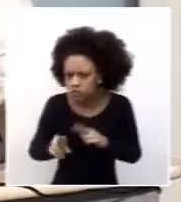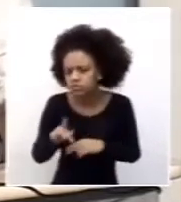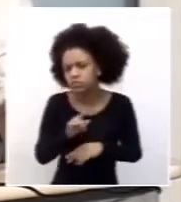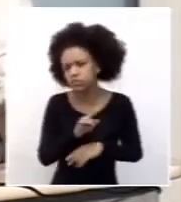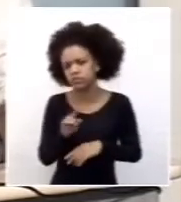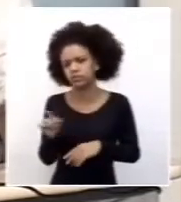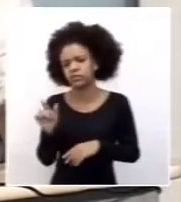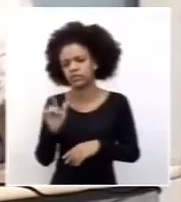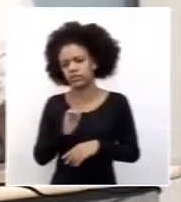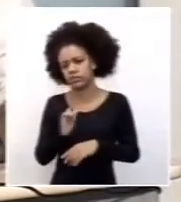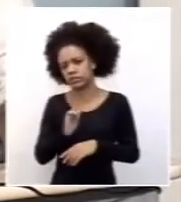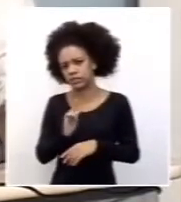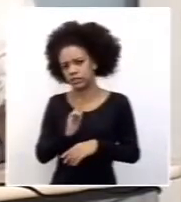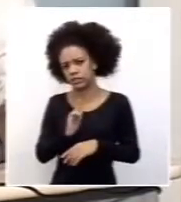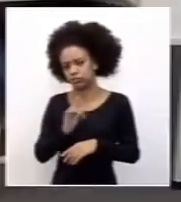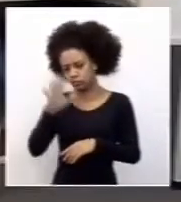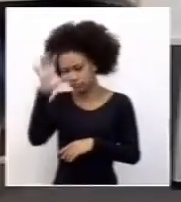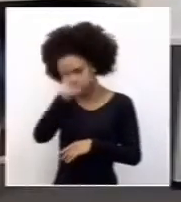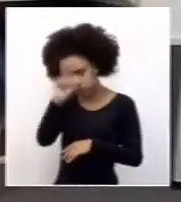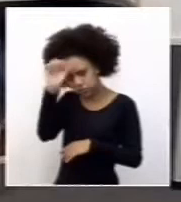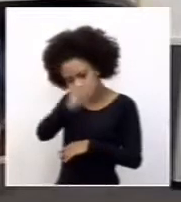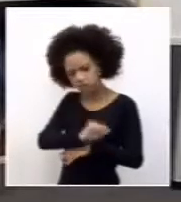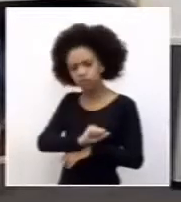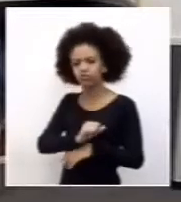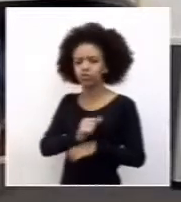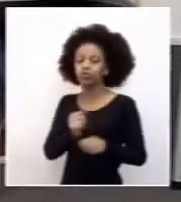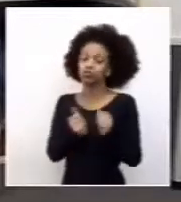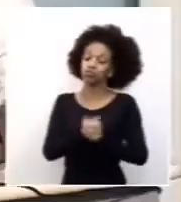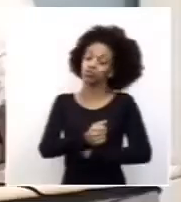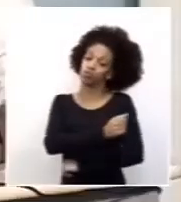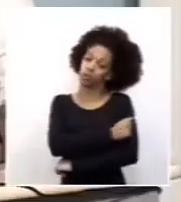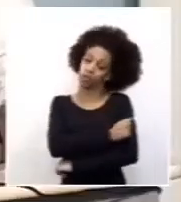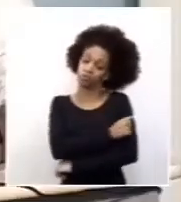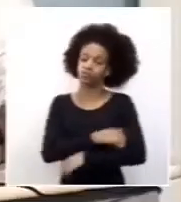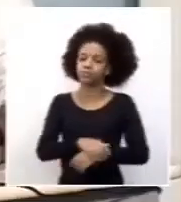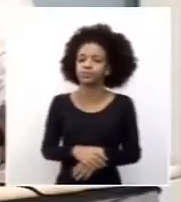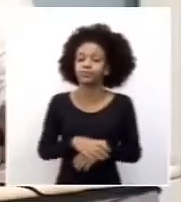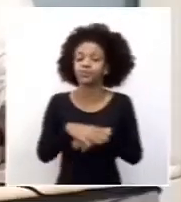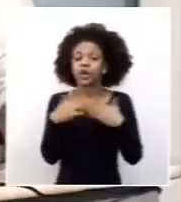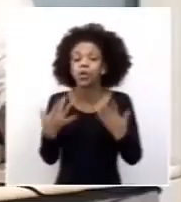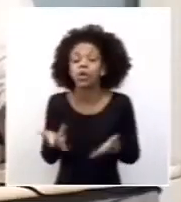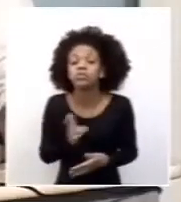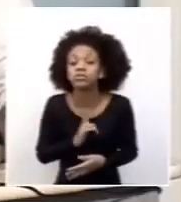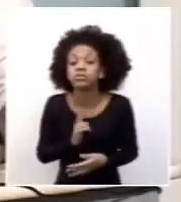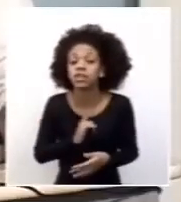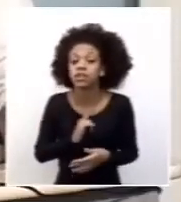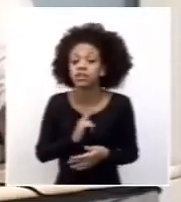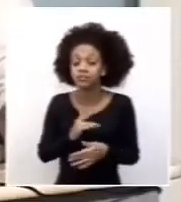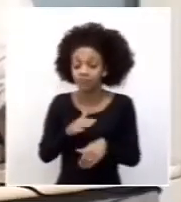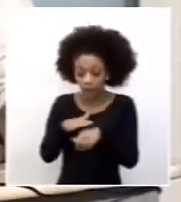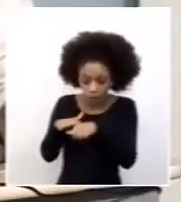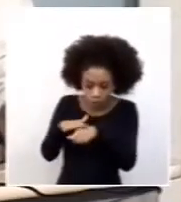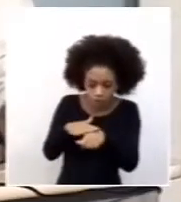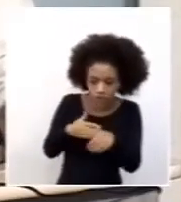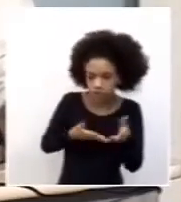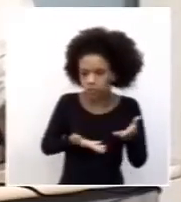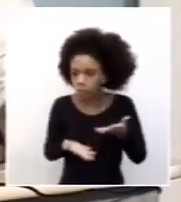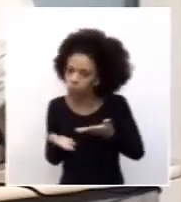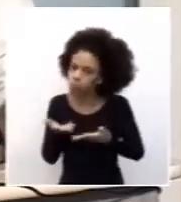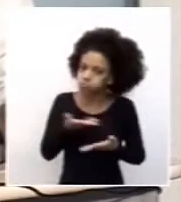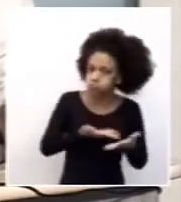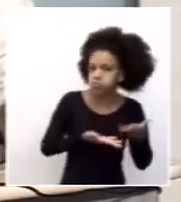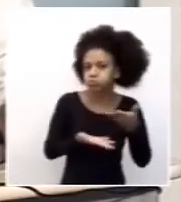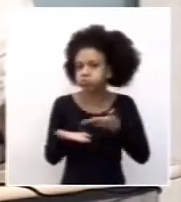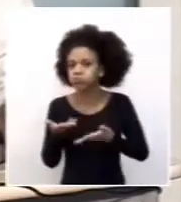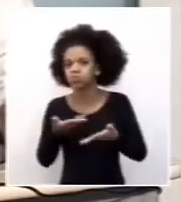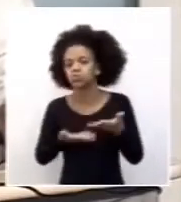estão obtendo de aprendizagem com os seus alunos. Perfeito. Quando a gente tem esse tipo de conversa franca com o